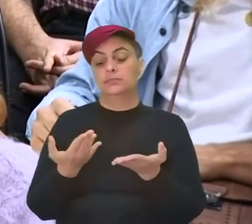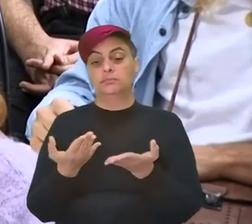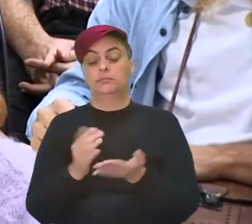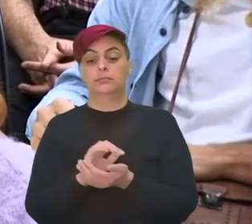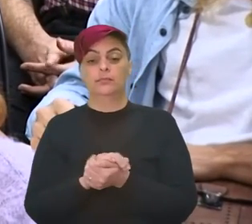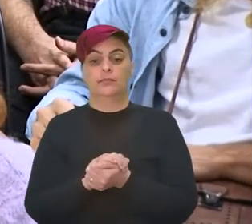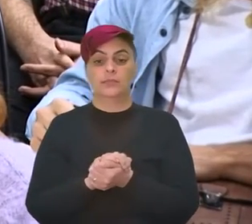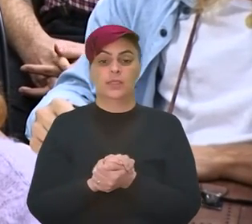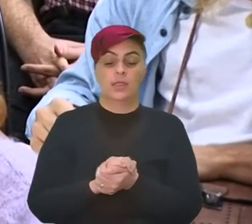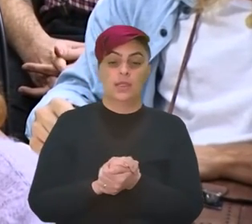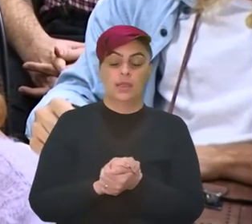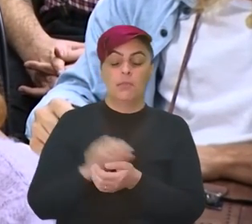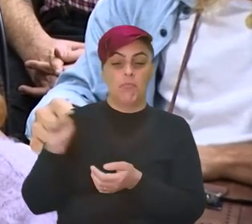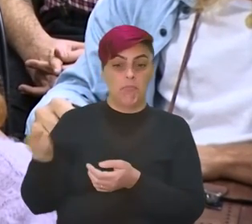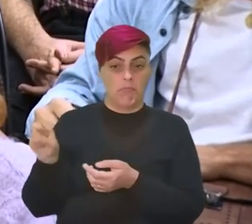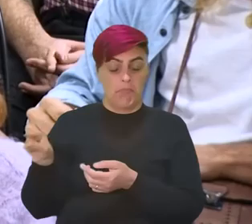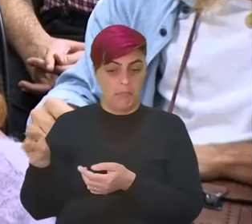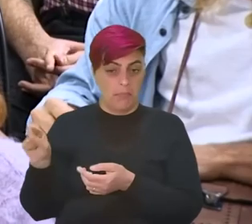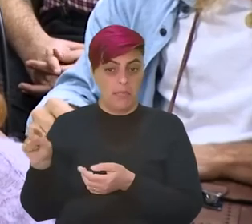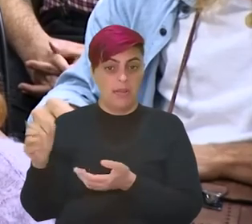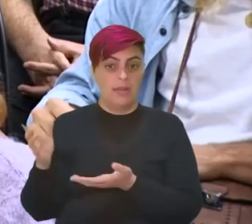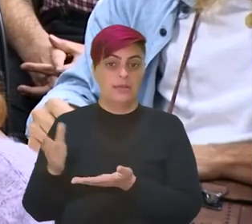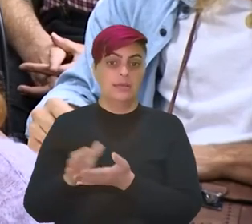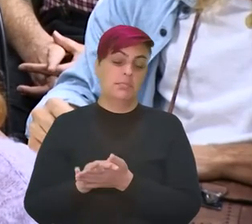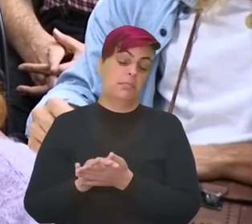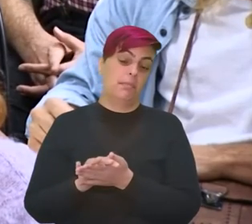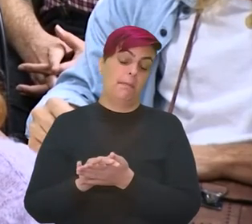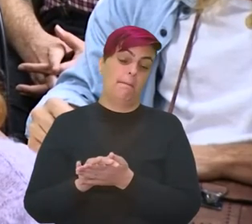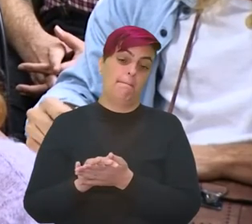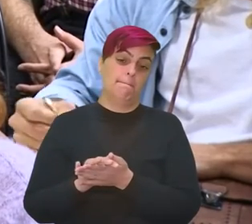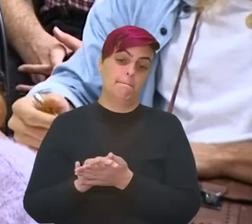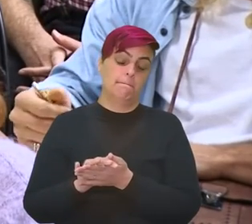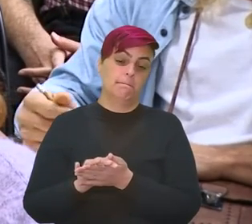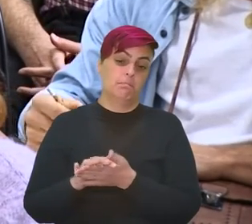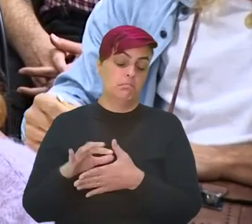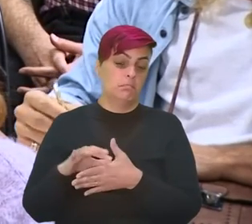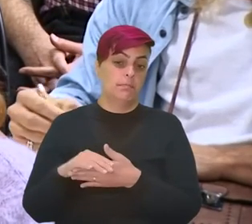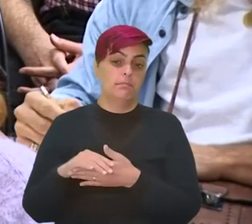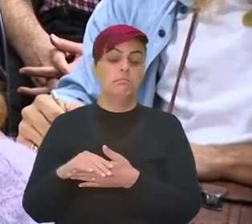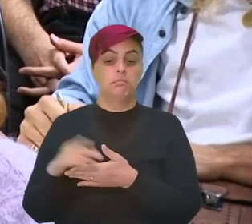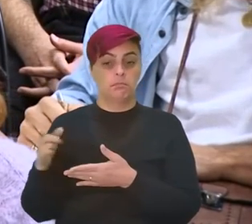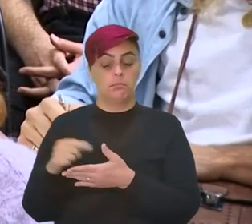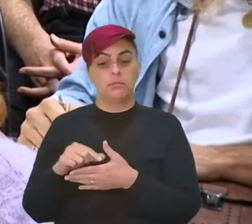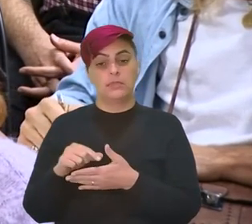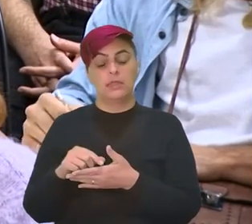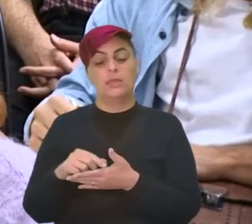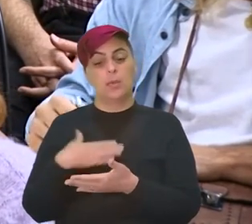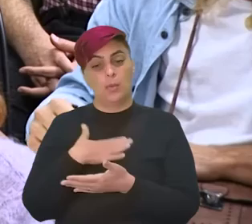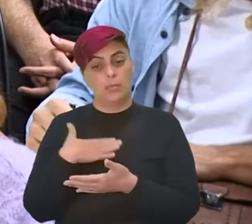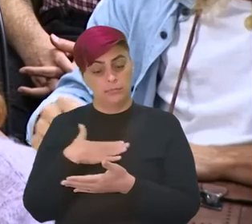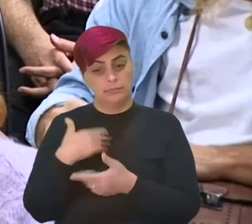aristocrata, como o seu diário mostra, com inúmeros preconceitos. Mas ele é um literato